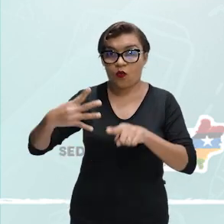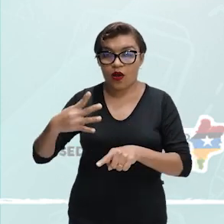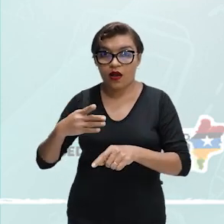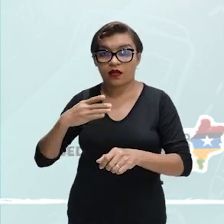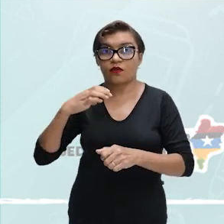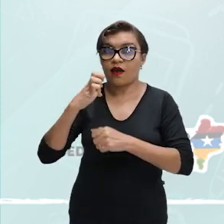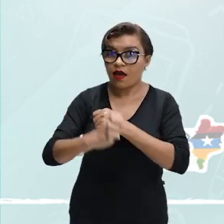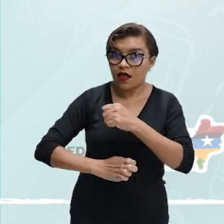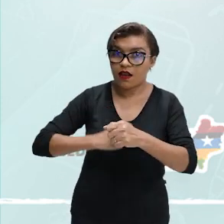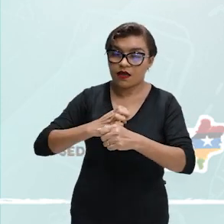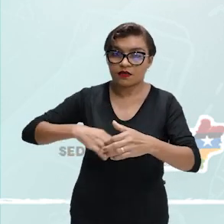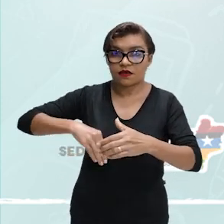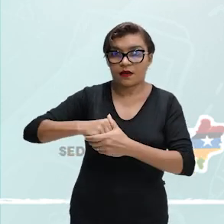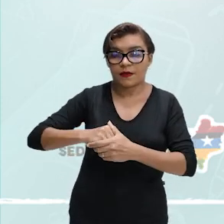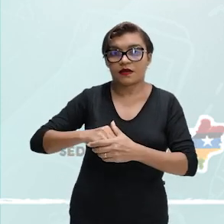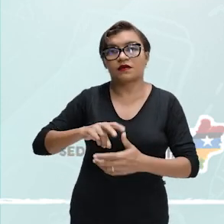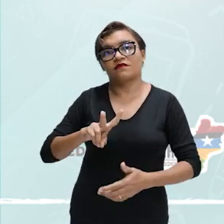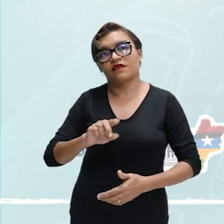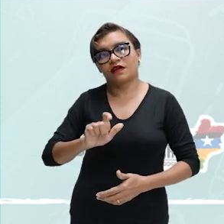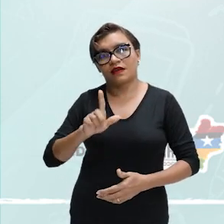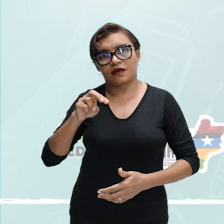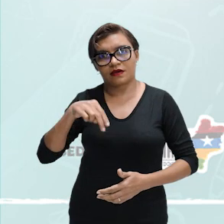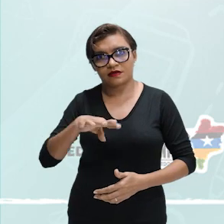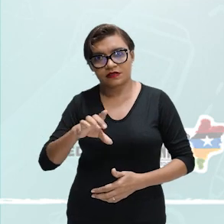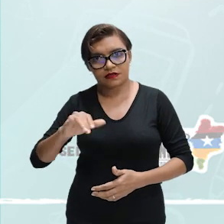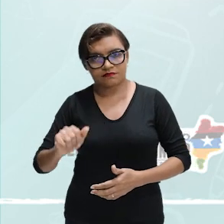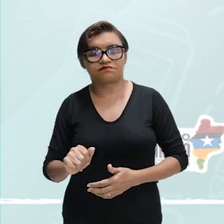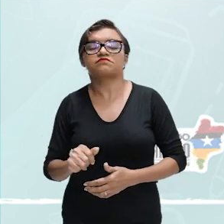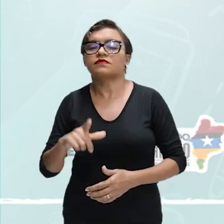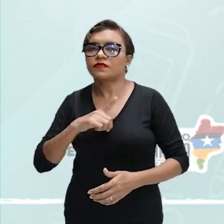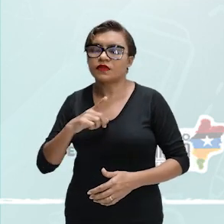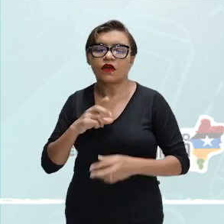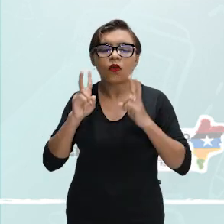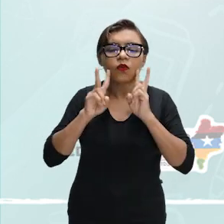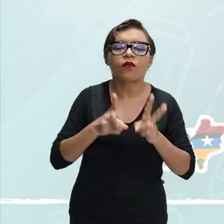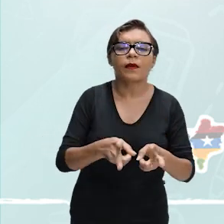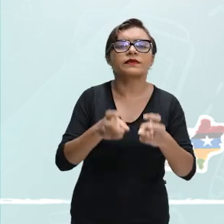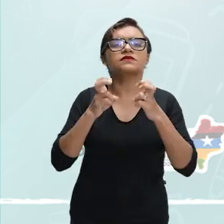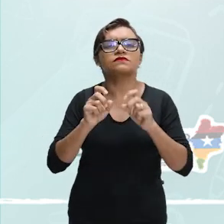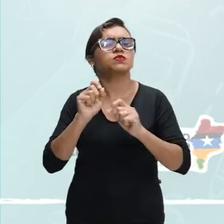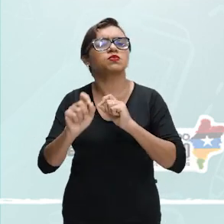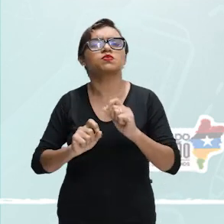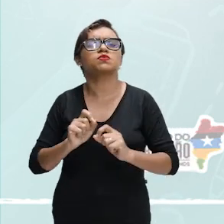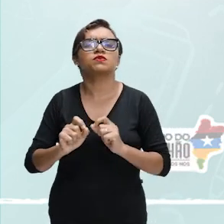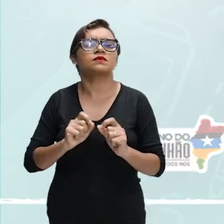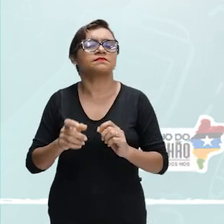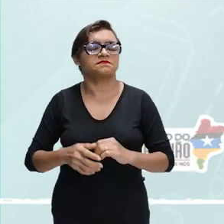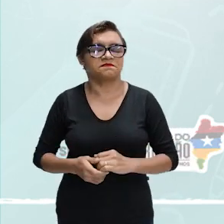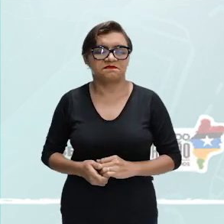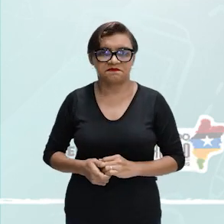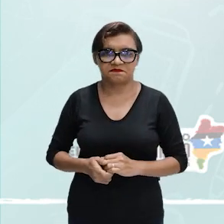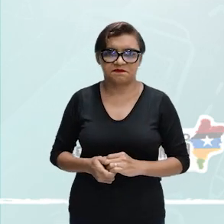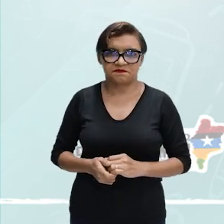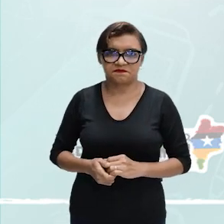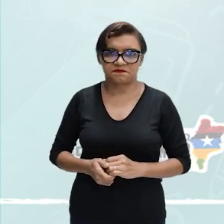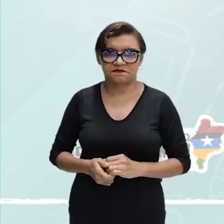camada de valência, ok? Então, nós conseguimos observar aqui essa